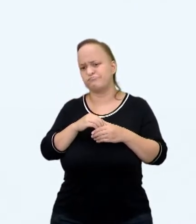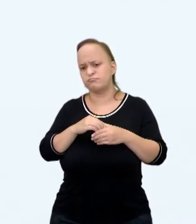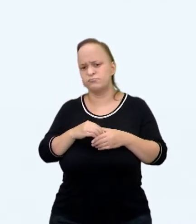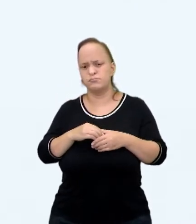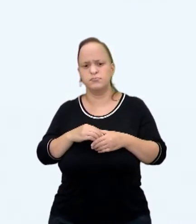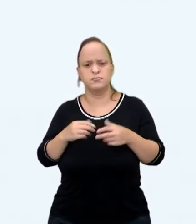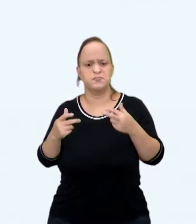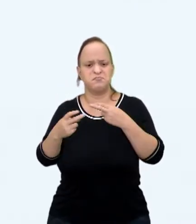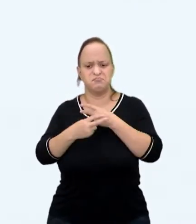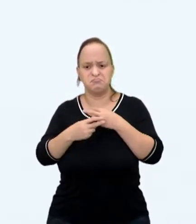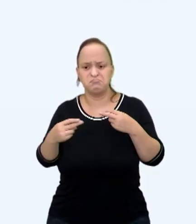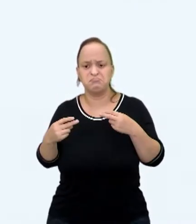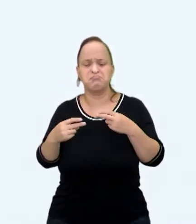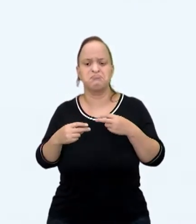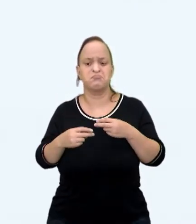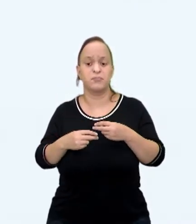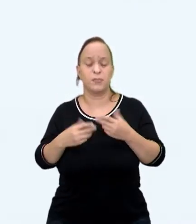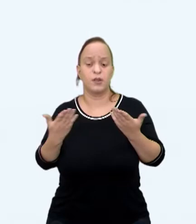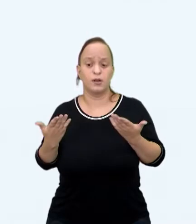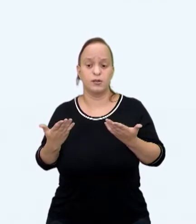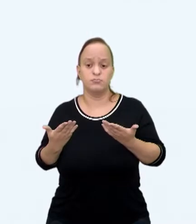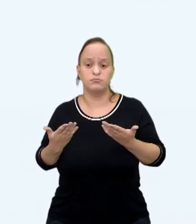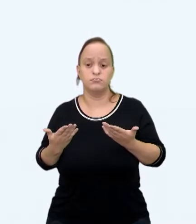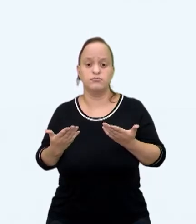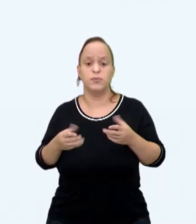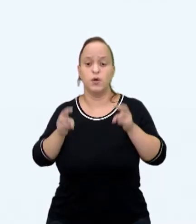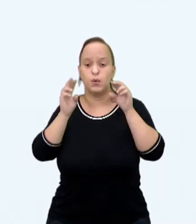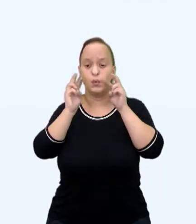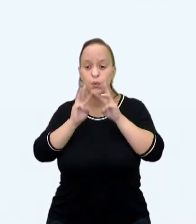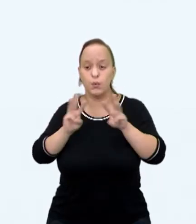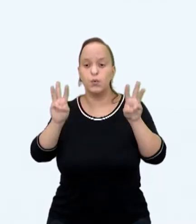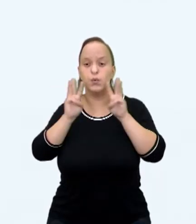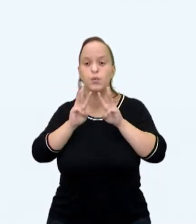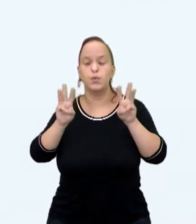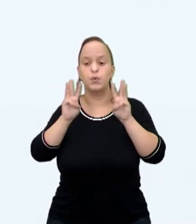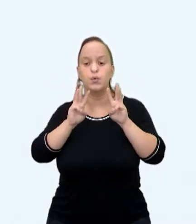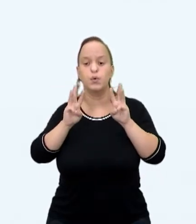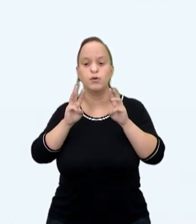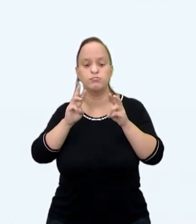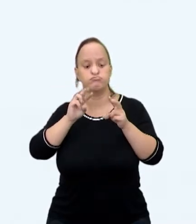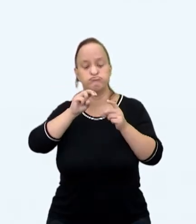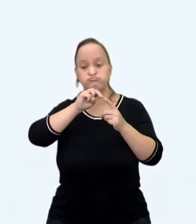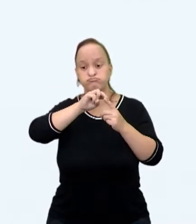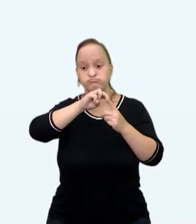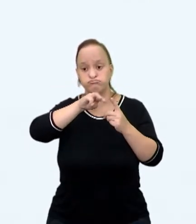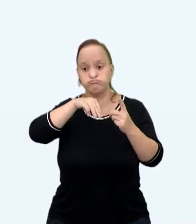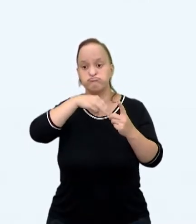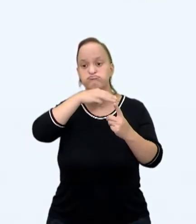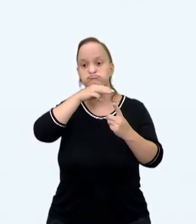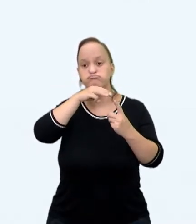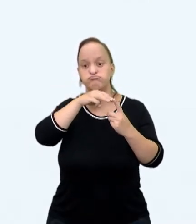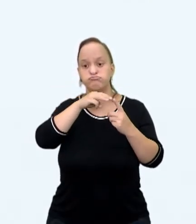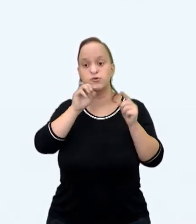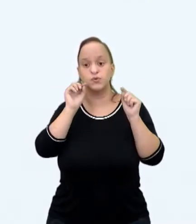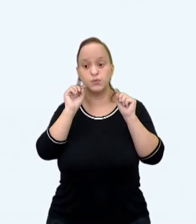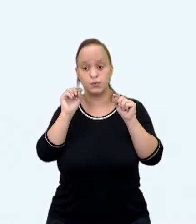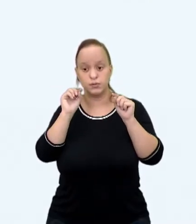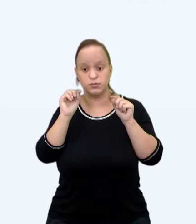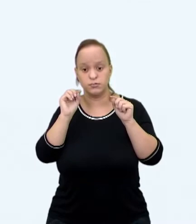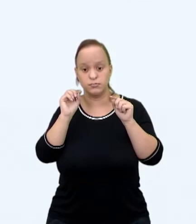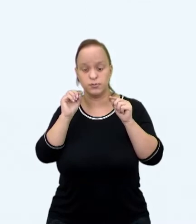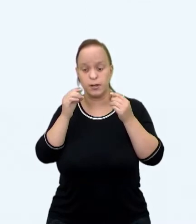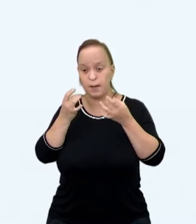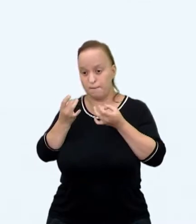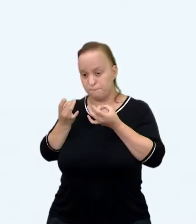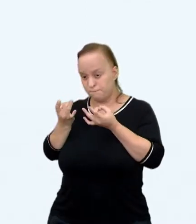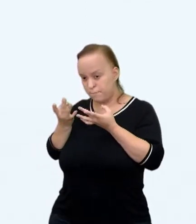isso, os anúncios são criados para informar as pessoas e atraí-las a adquirir algum